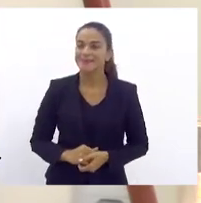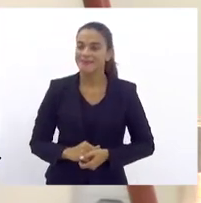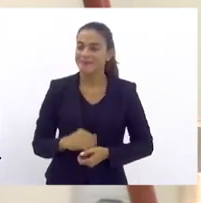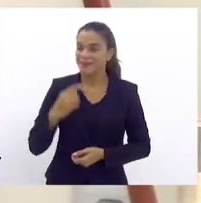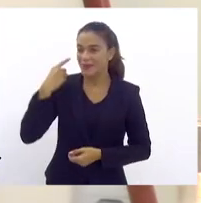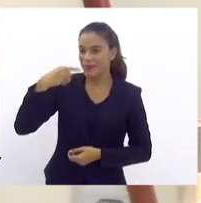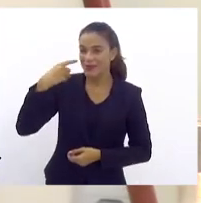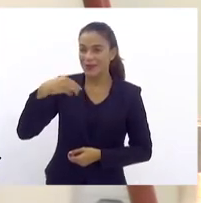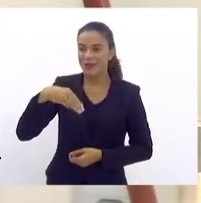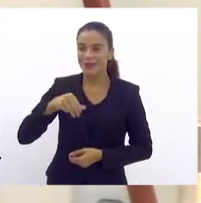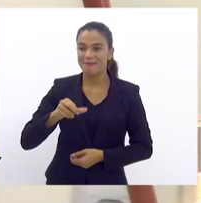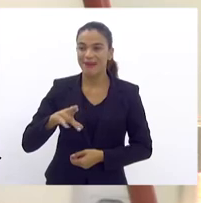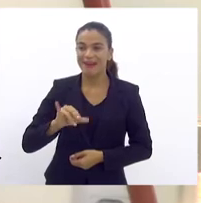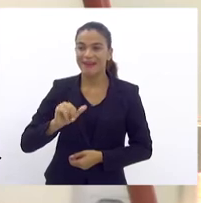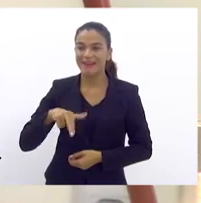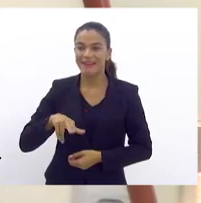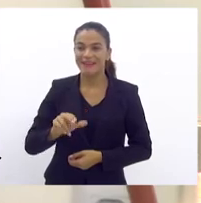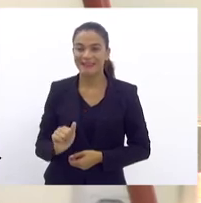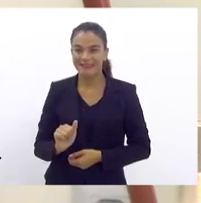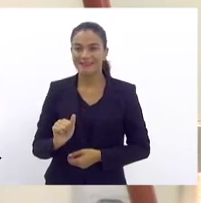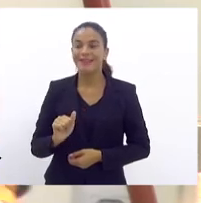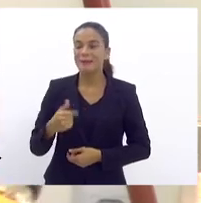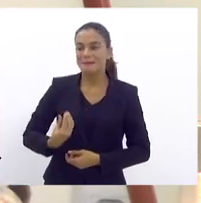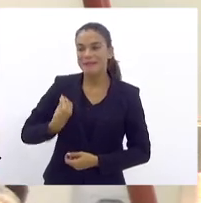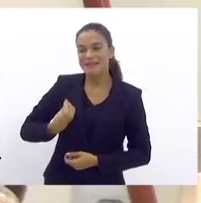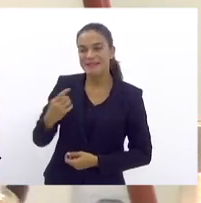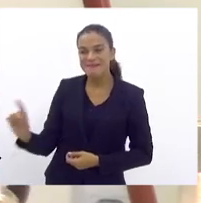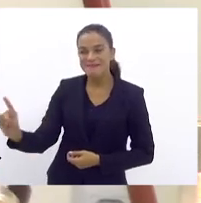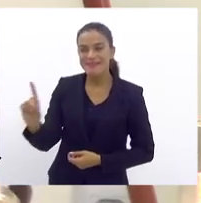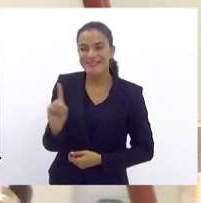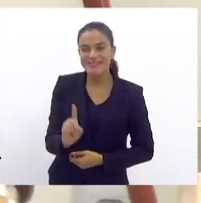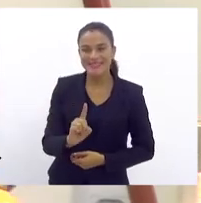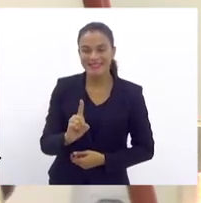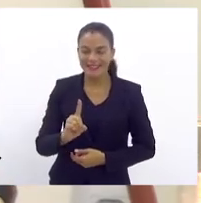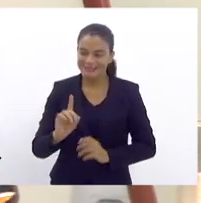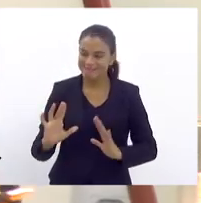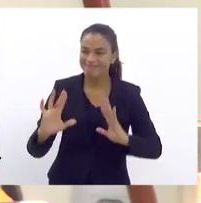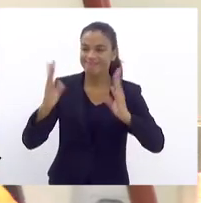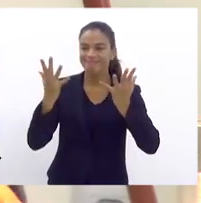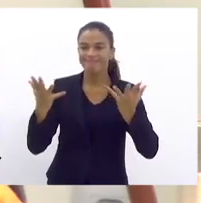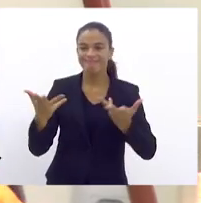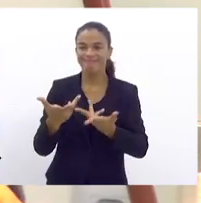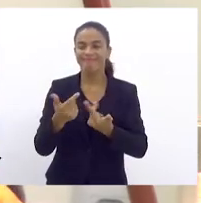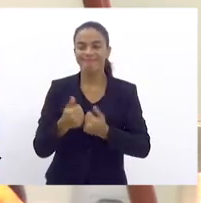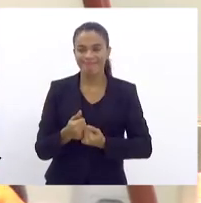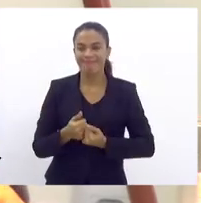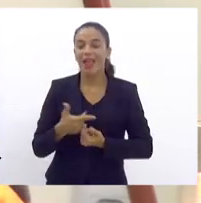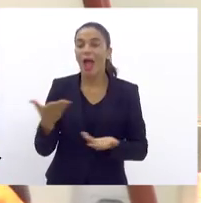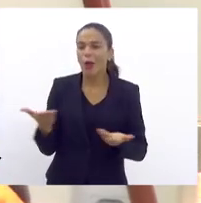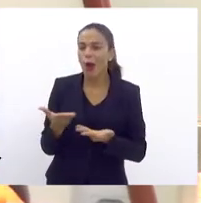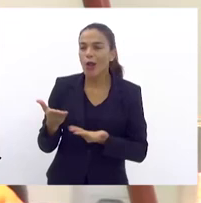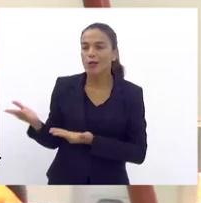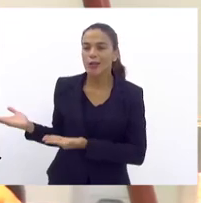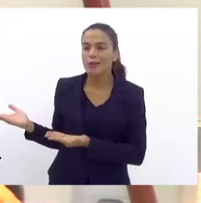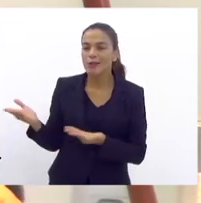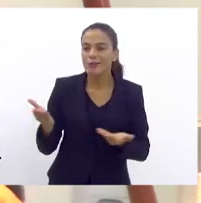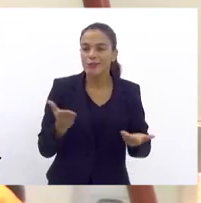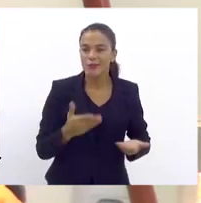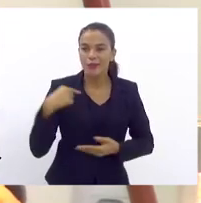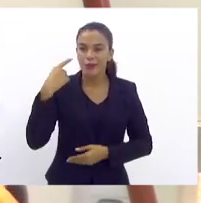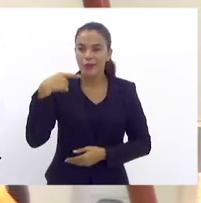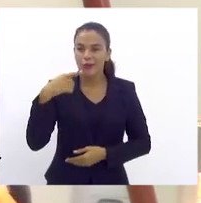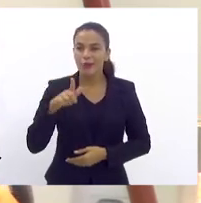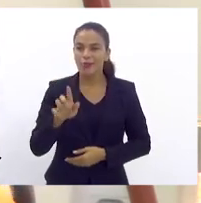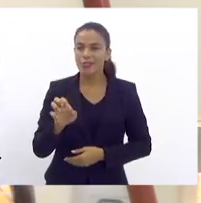Muito obrigado pela pela presença conosco nesse evento tão incrível e eu queria chamar agora o Dr